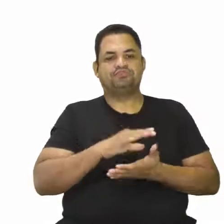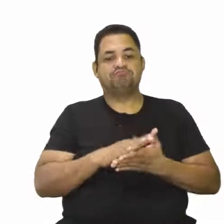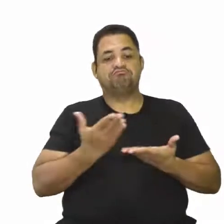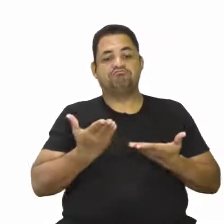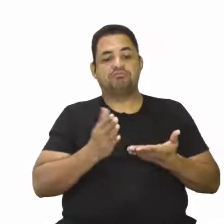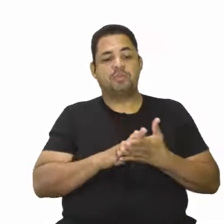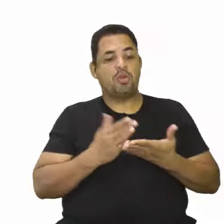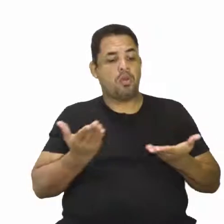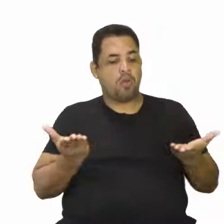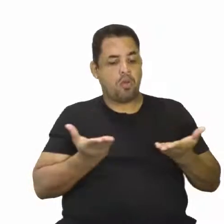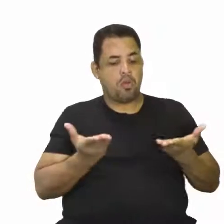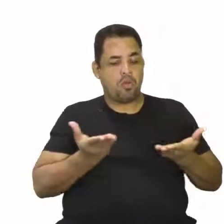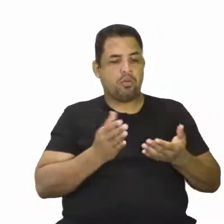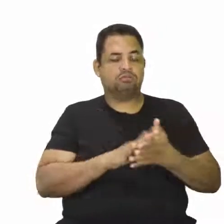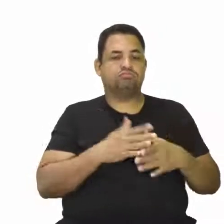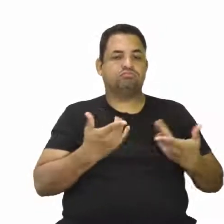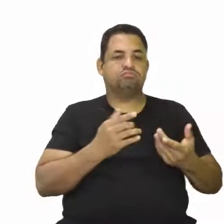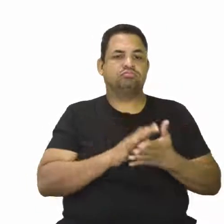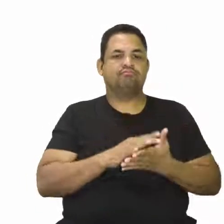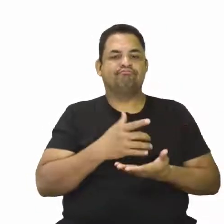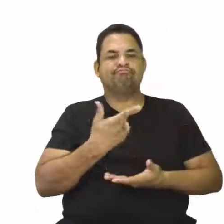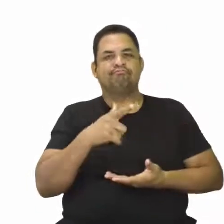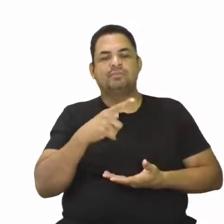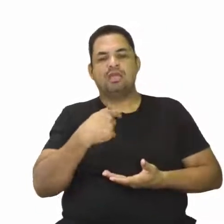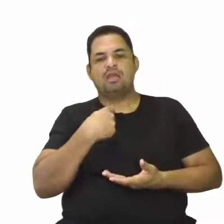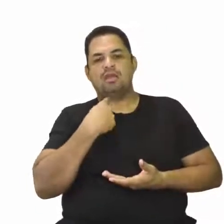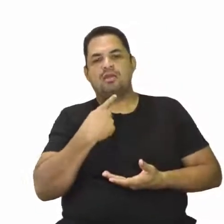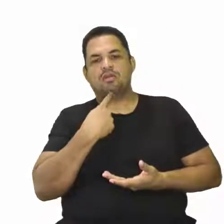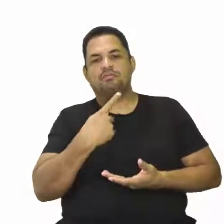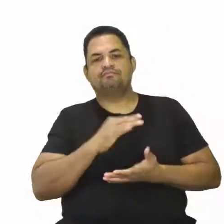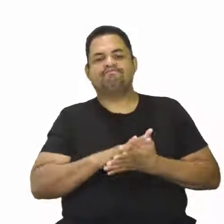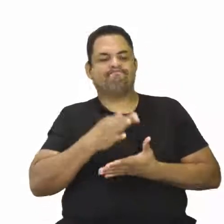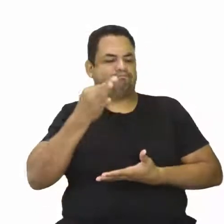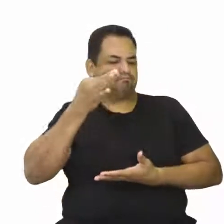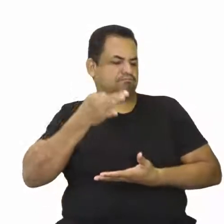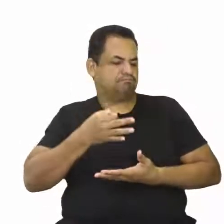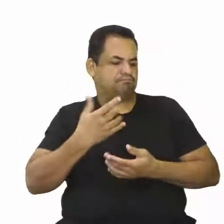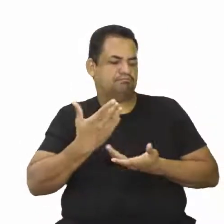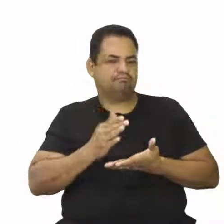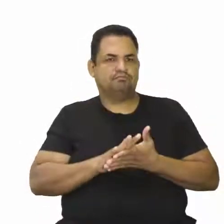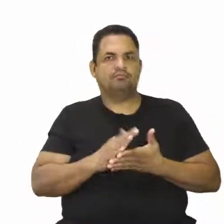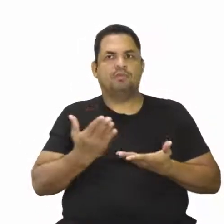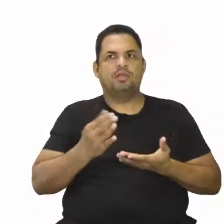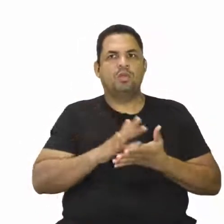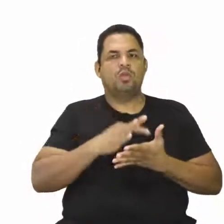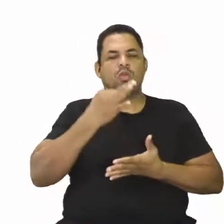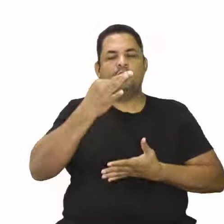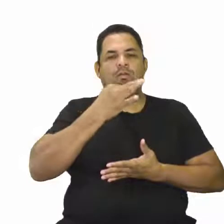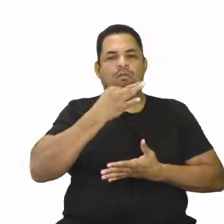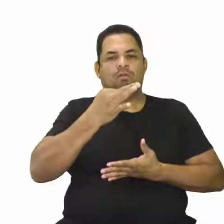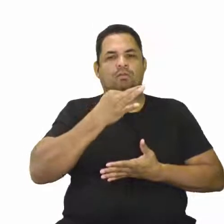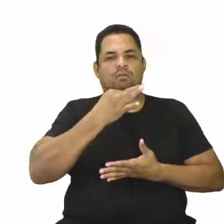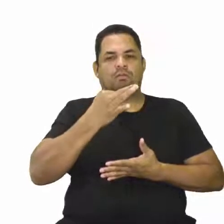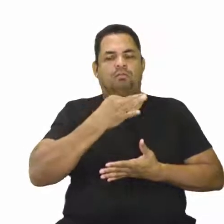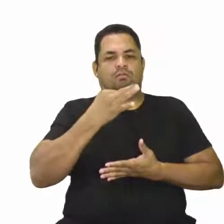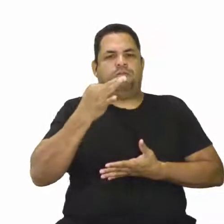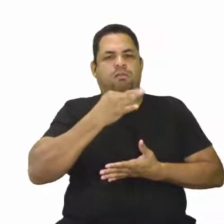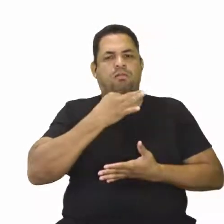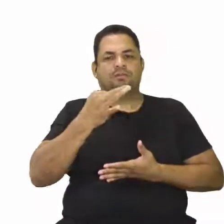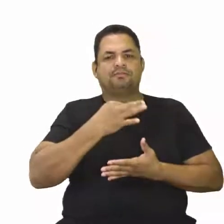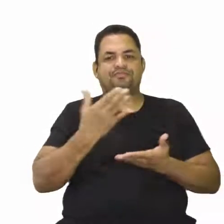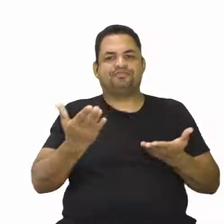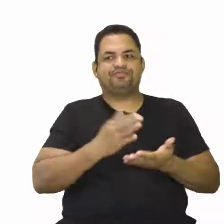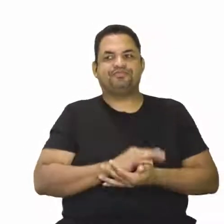desde logo, sem dúvidas, de certo, por suposto, em efeito,